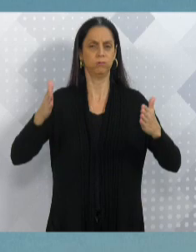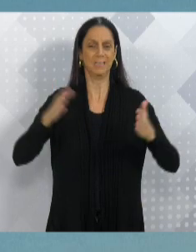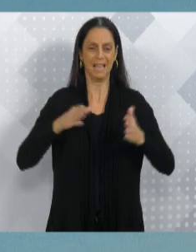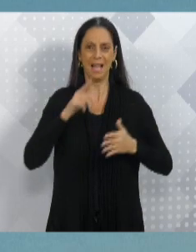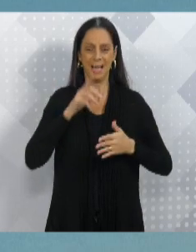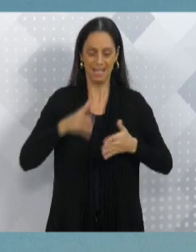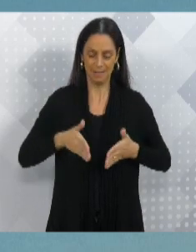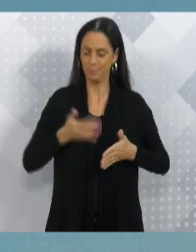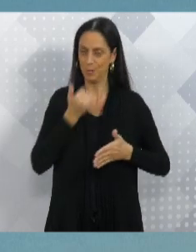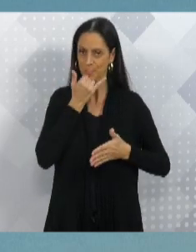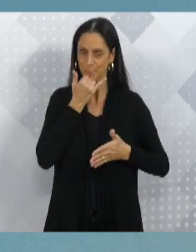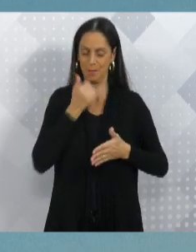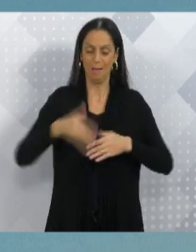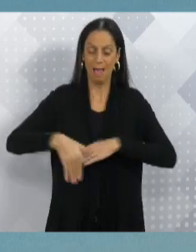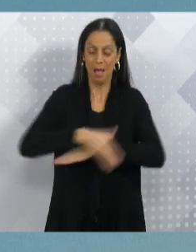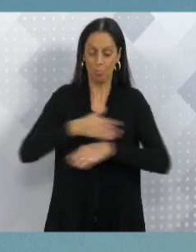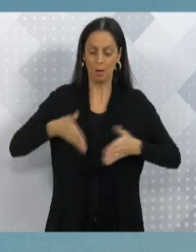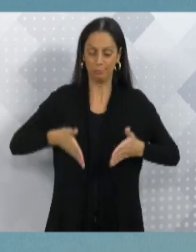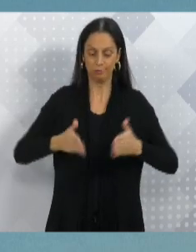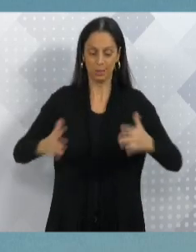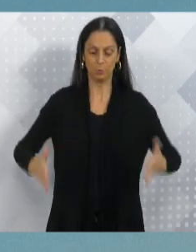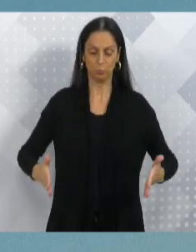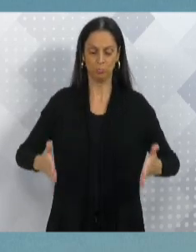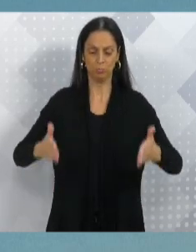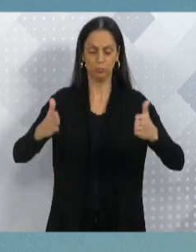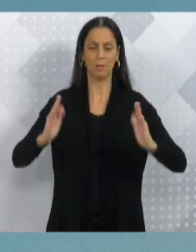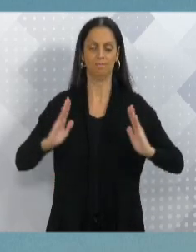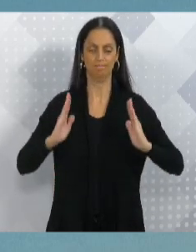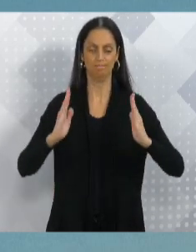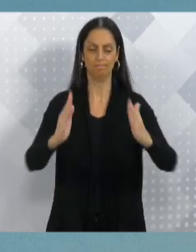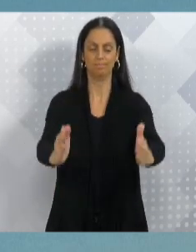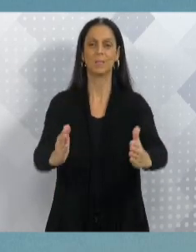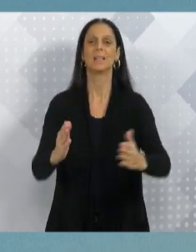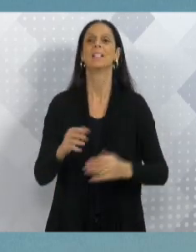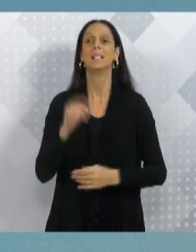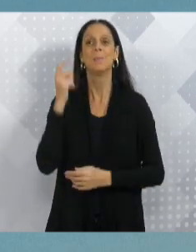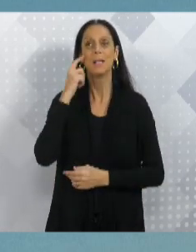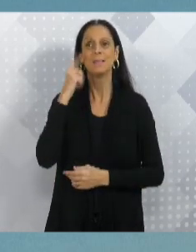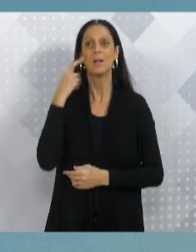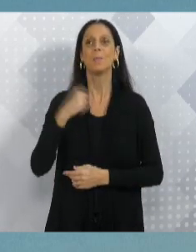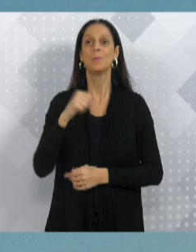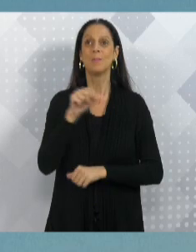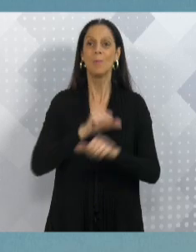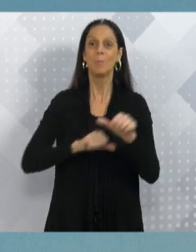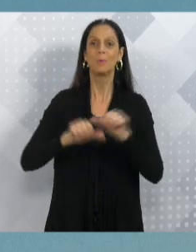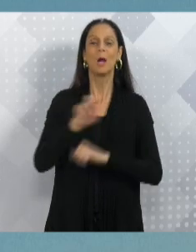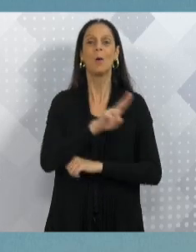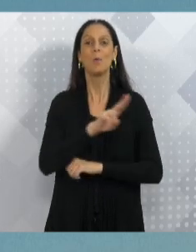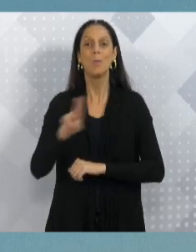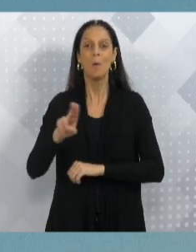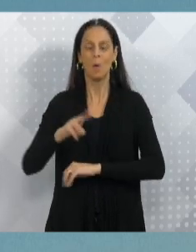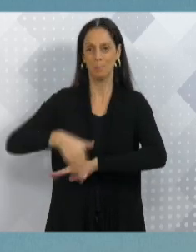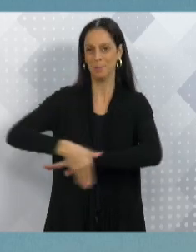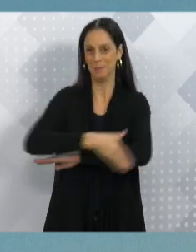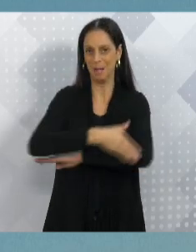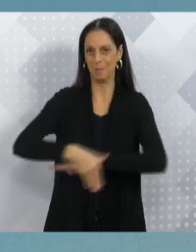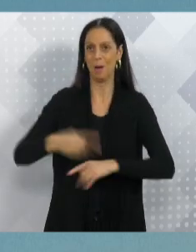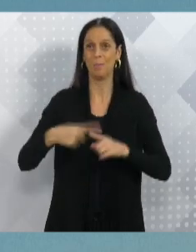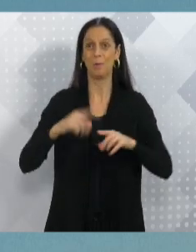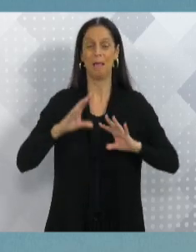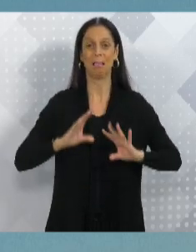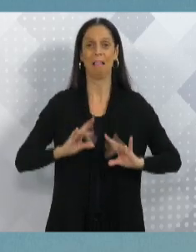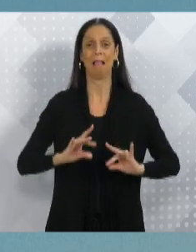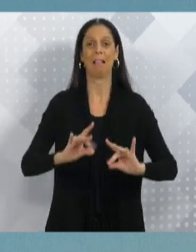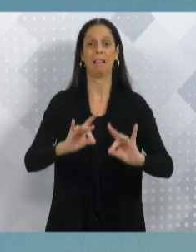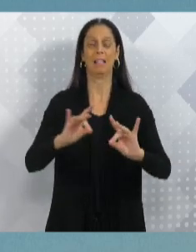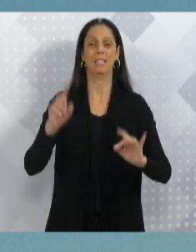brincava lá com os moradores, essa rua devia mudar o nome da rua agora de Morro do Encano para Rua do Sabão, porque realmente é um barro aqui, né, os barrancos ali